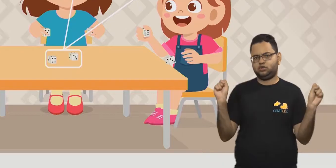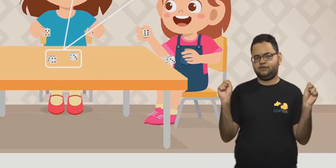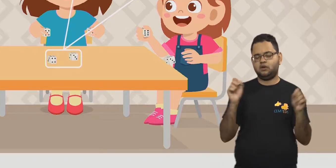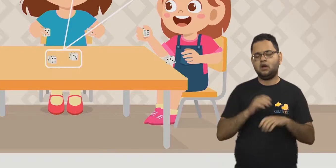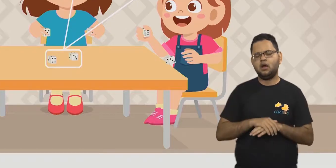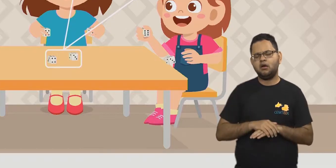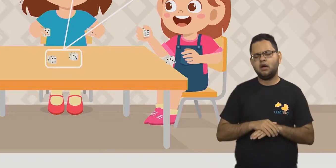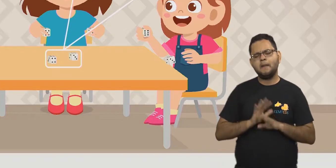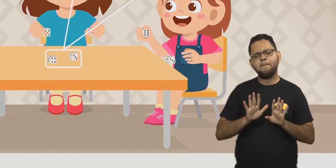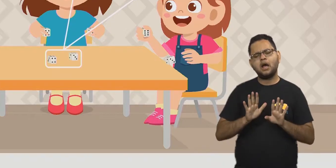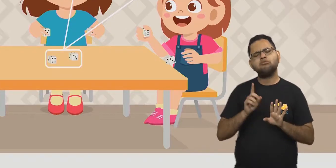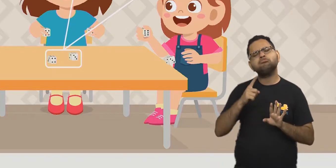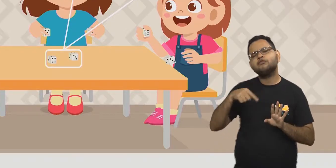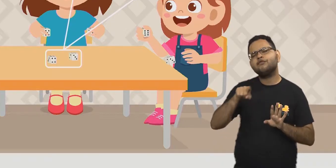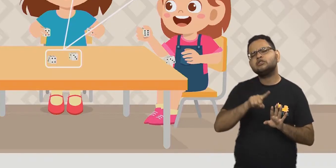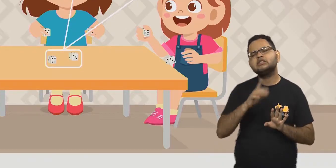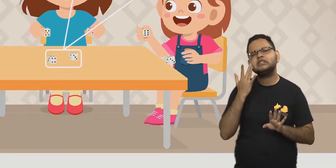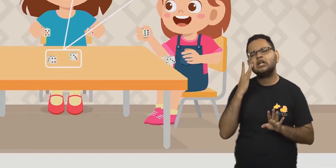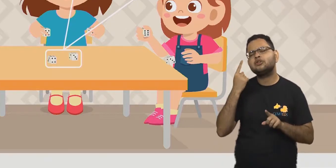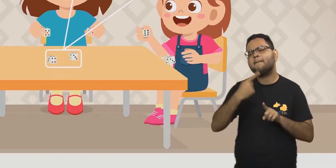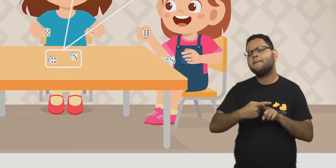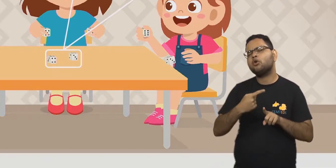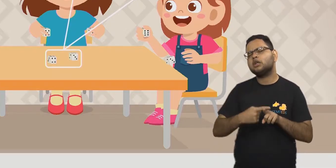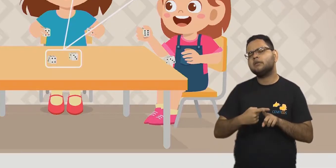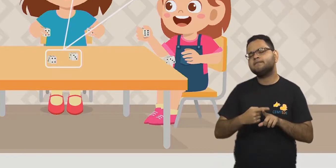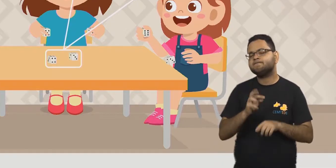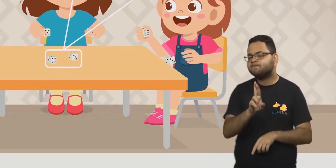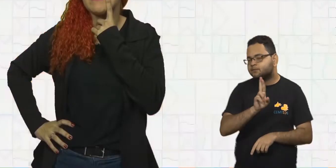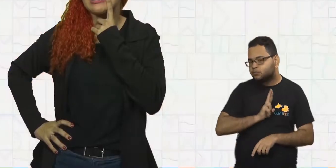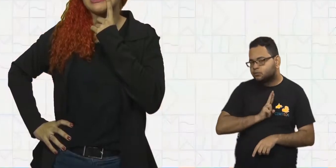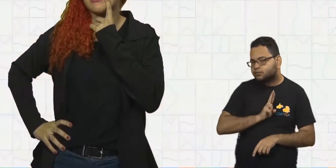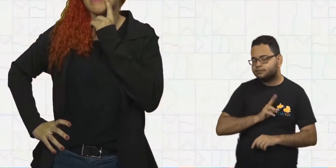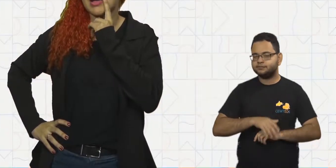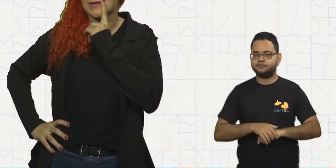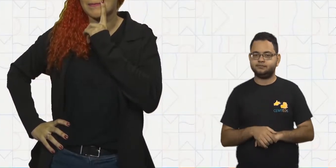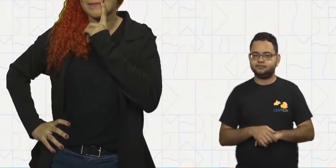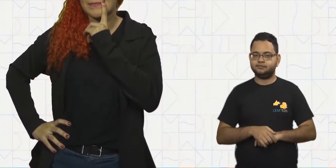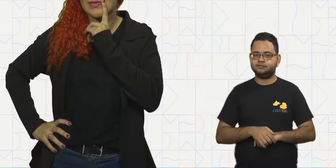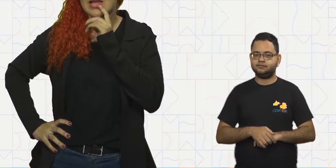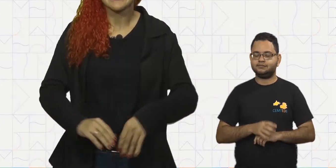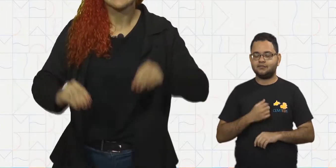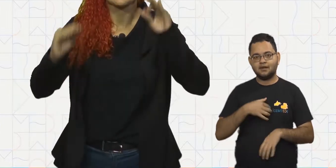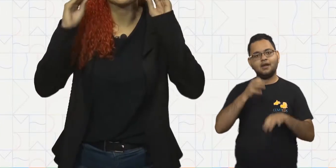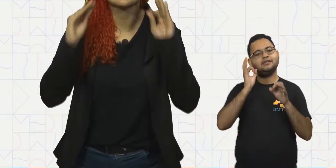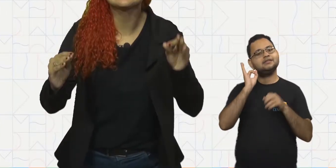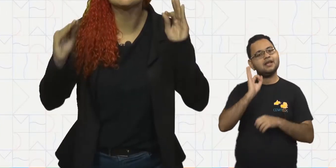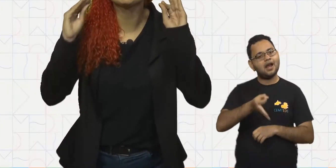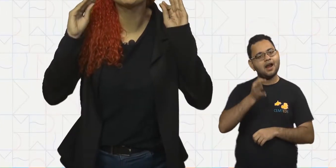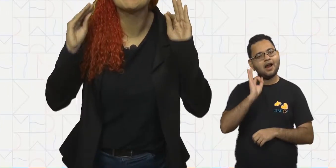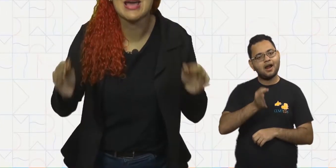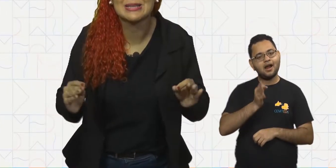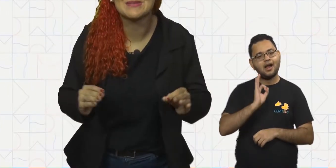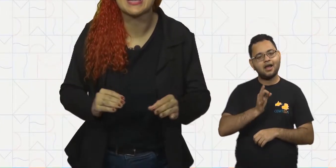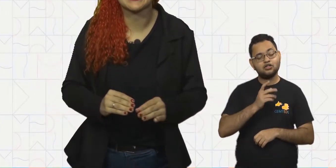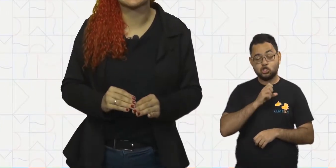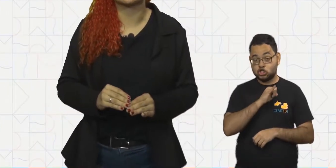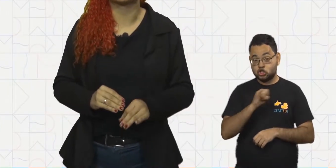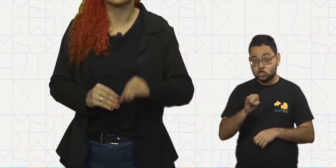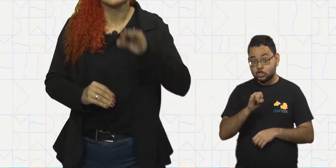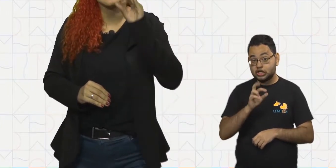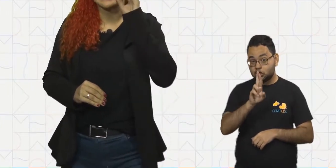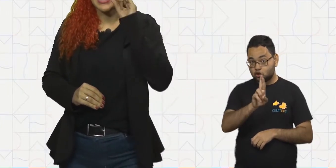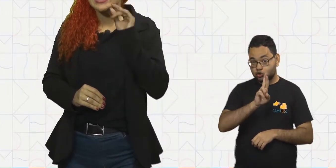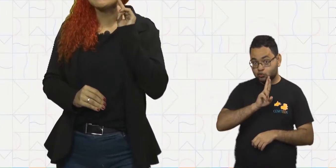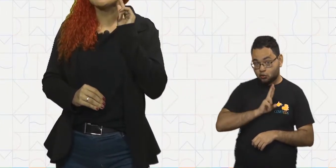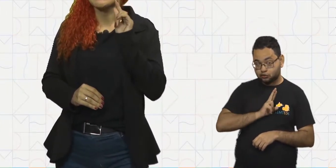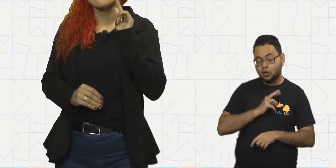aí crianças porque vocês acham que eles chegaram a esta conclusão me digam aí isso mesmo